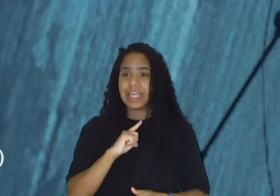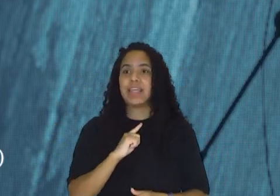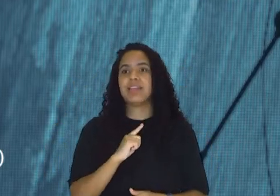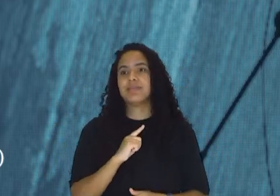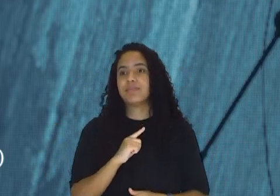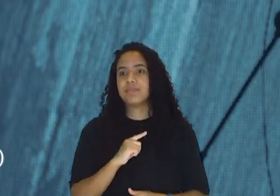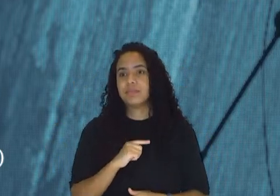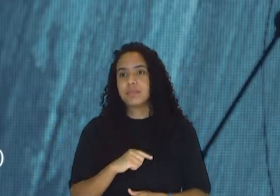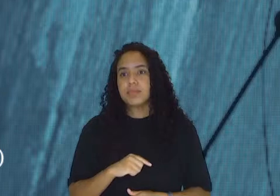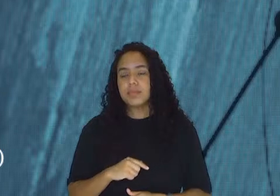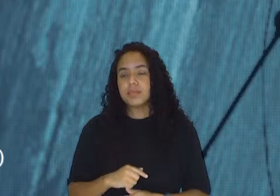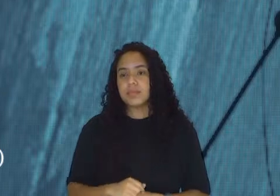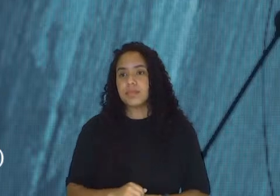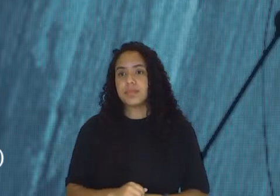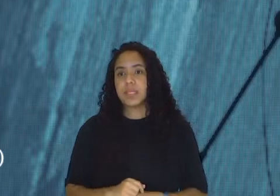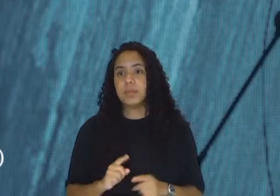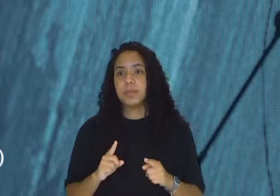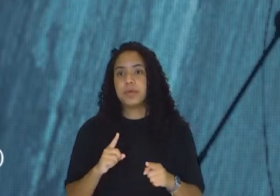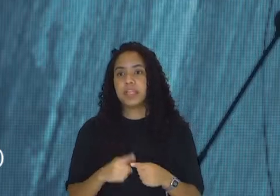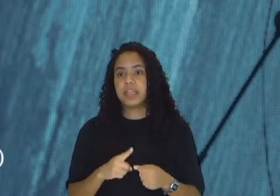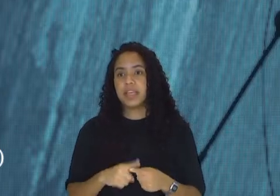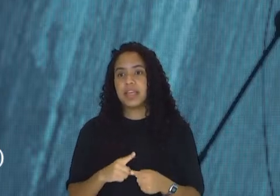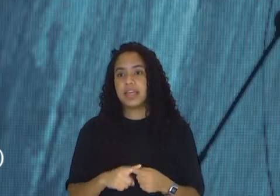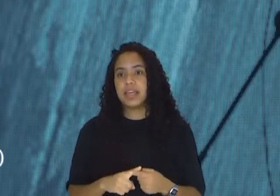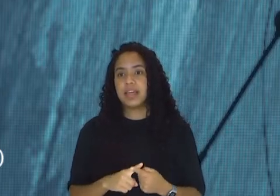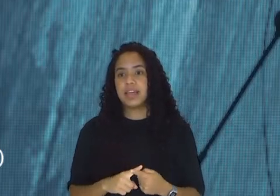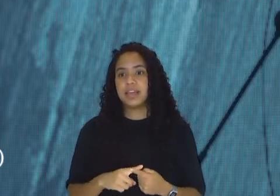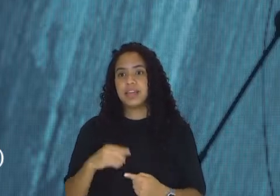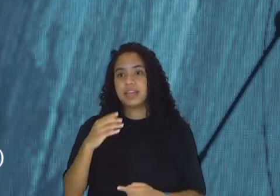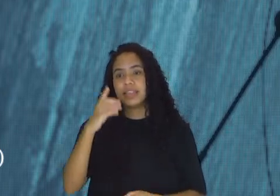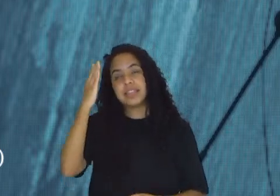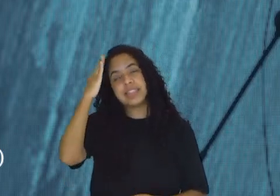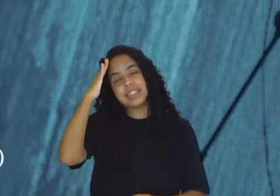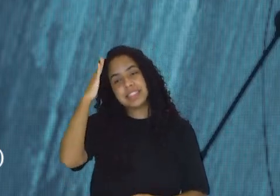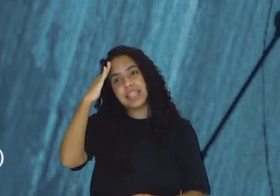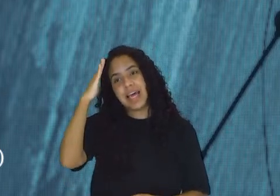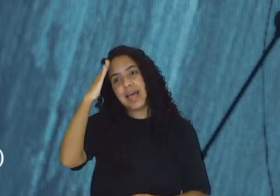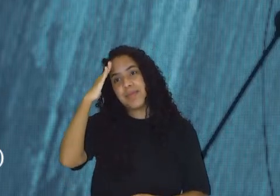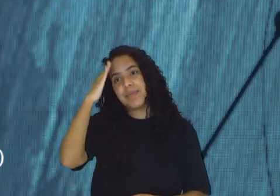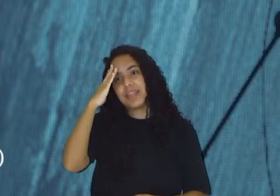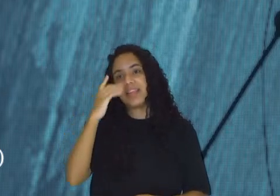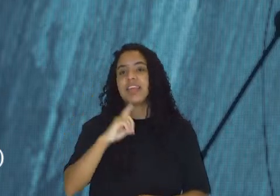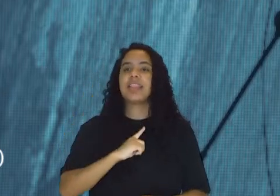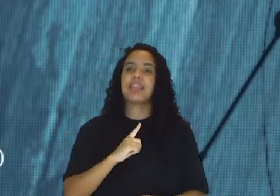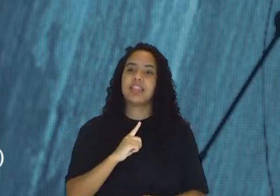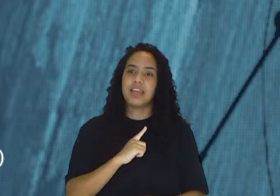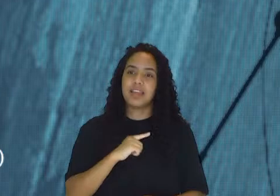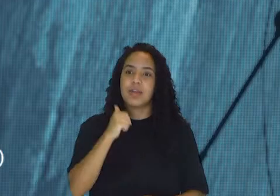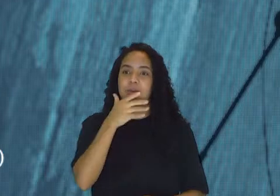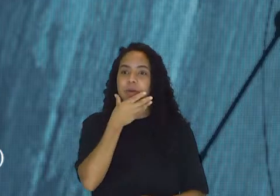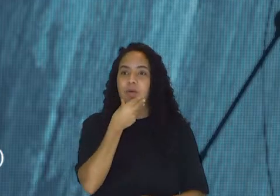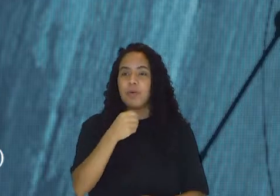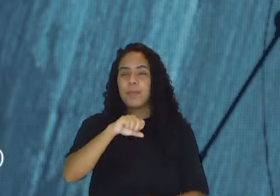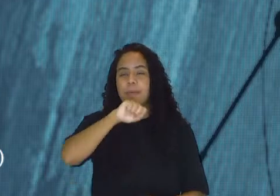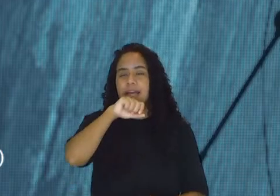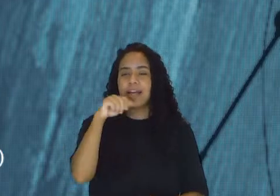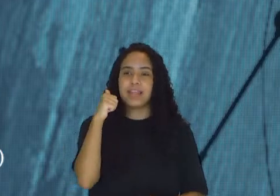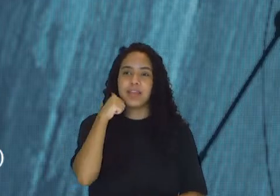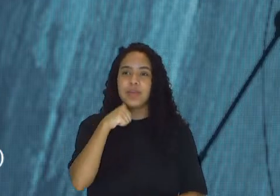E sabe que tem um pai, uma mãe. E que o pai e uma mãe sempre cuidará de